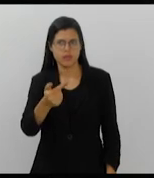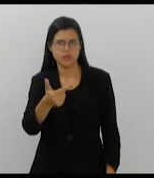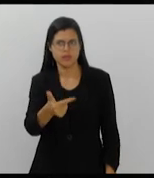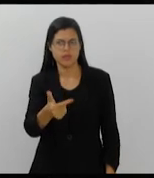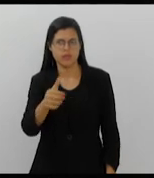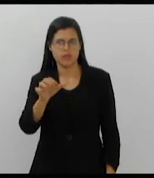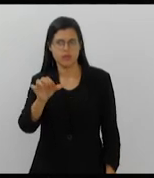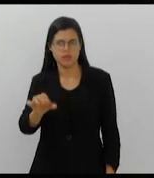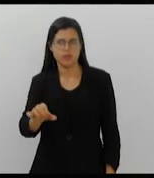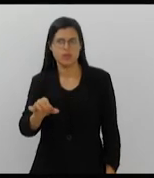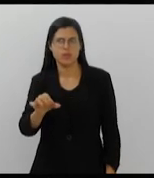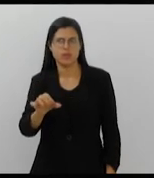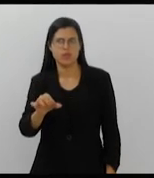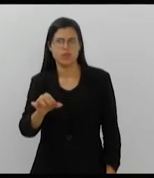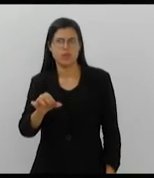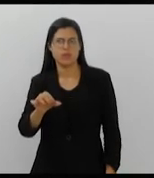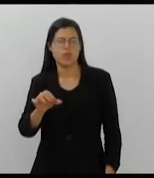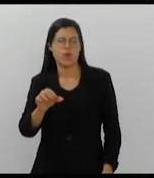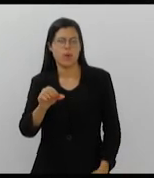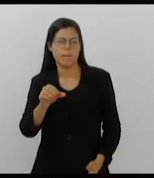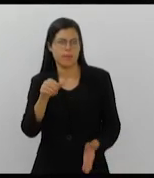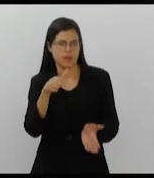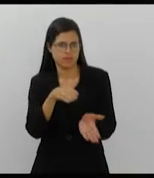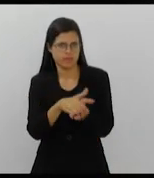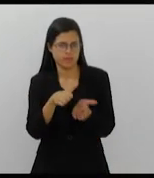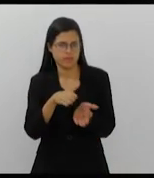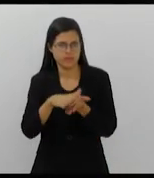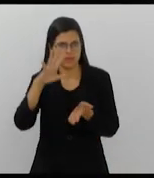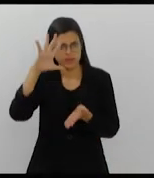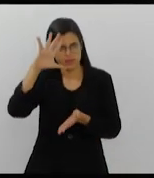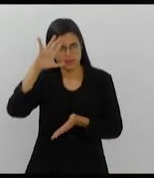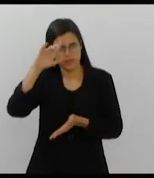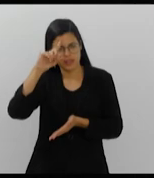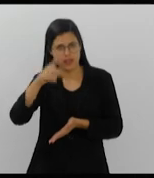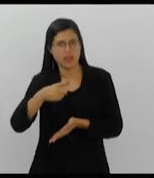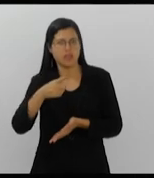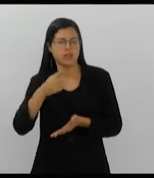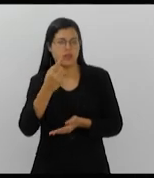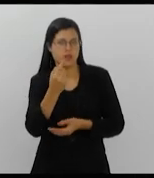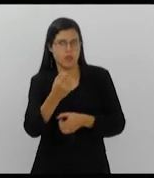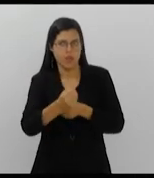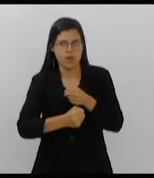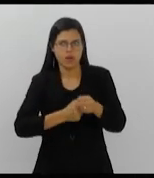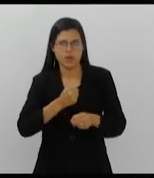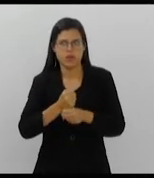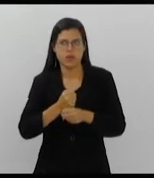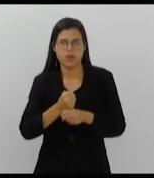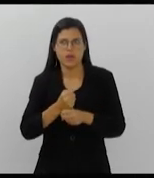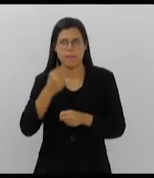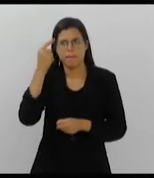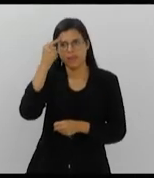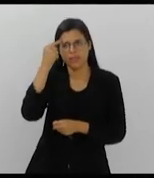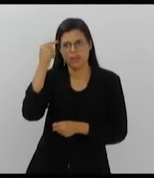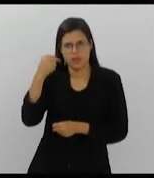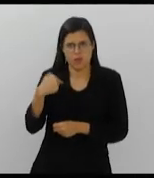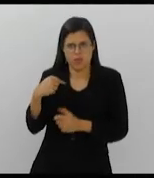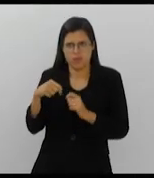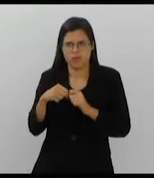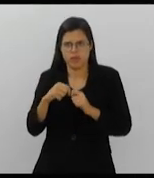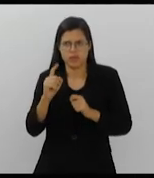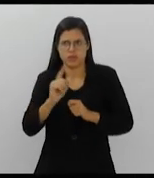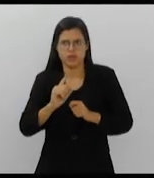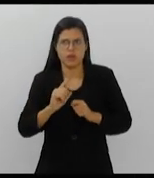12.729 sentenças em um ano. A gente acha que foi eu, juiz, que fiz isso? Não. Foram